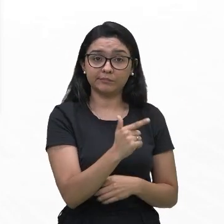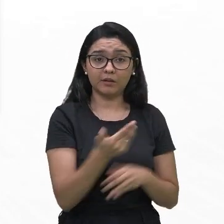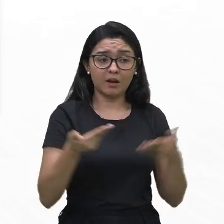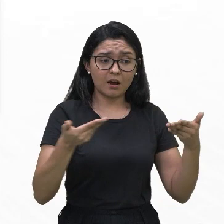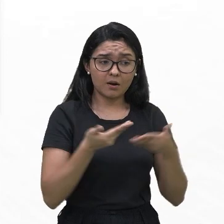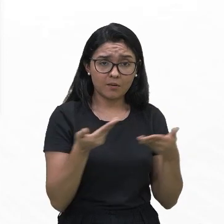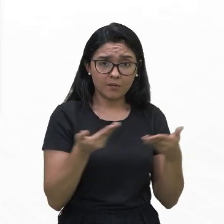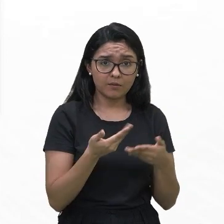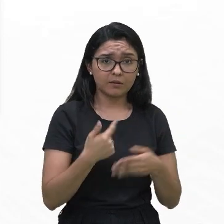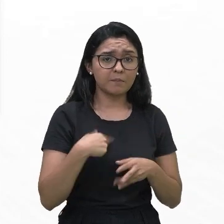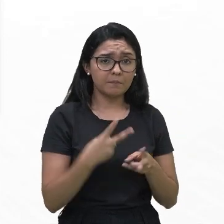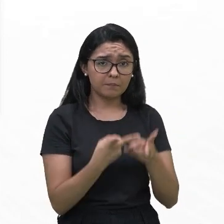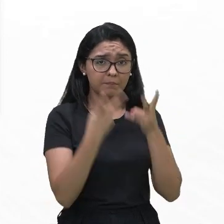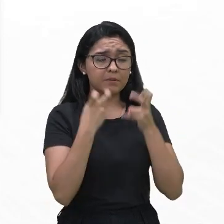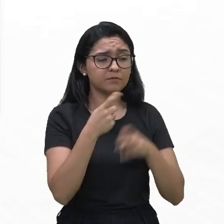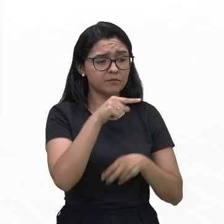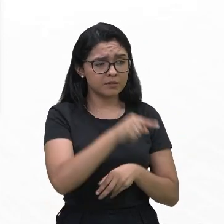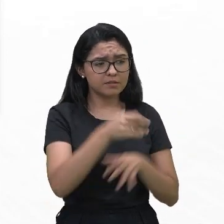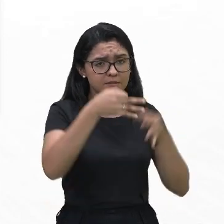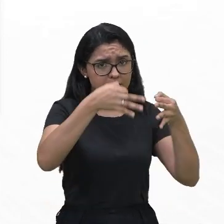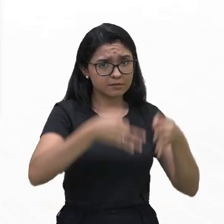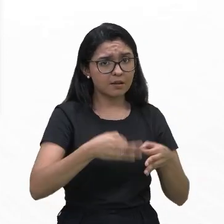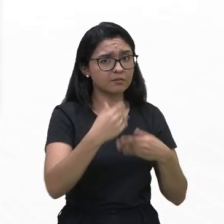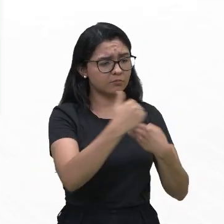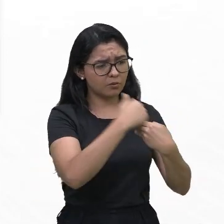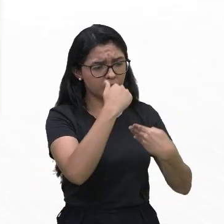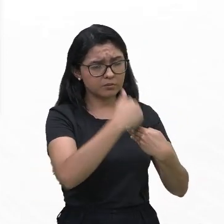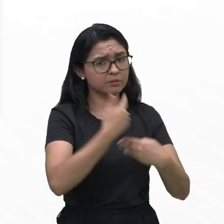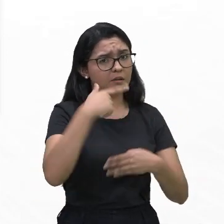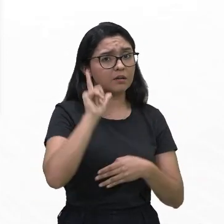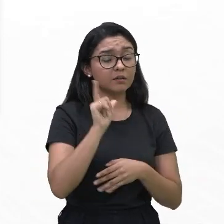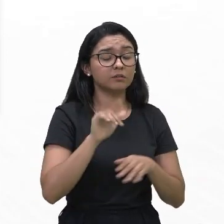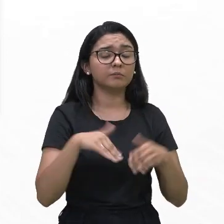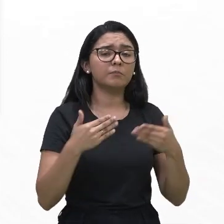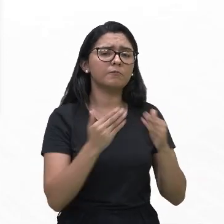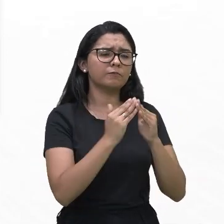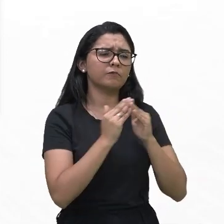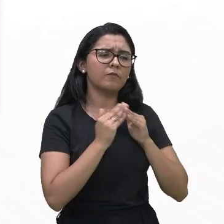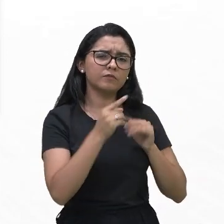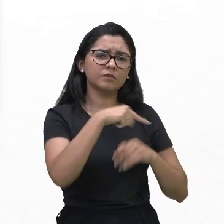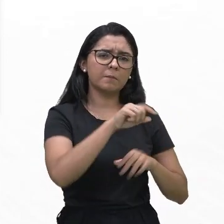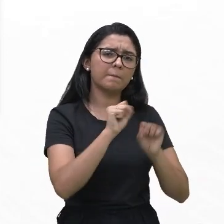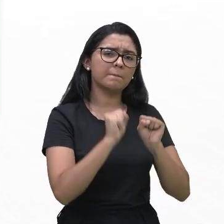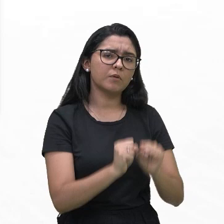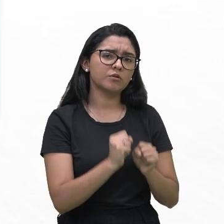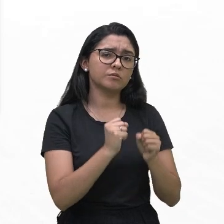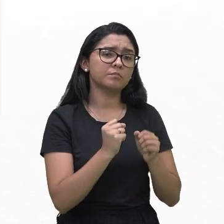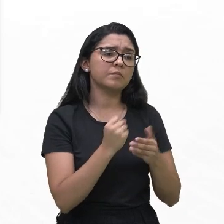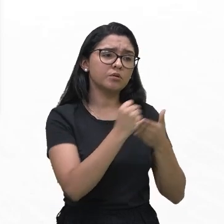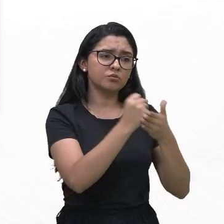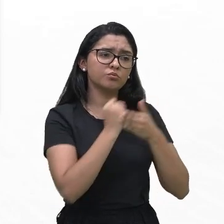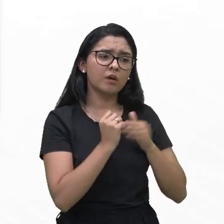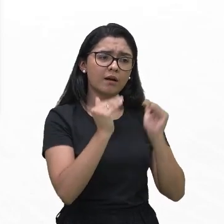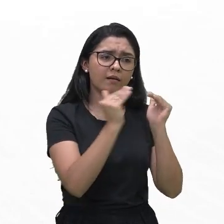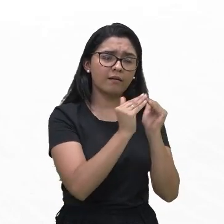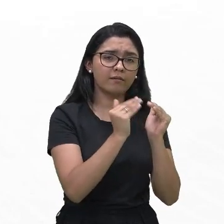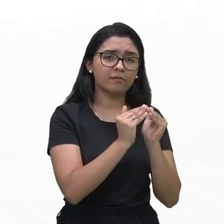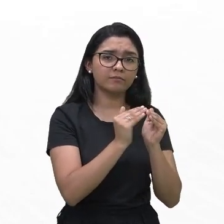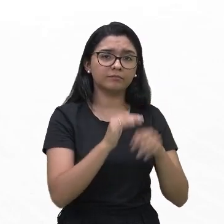Agora, eu vejo que tinha razão em seu conselho. Por favor, você não poderia me dar abrigo o inverno